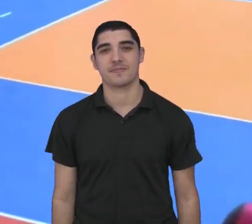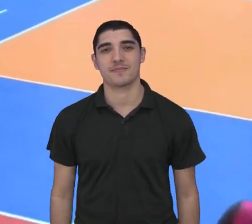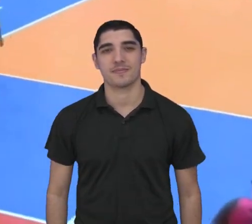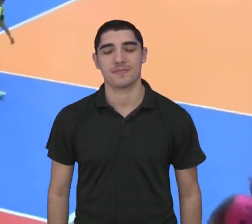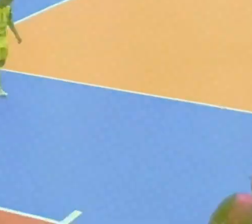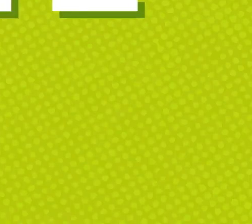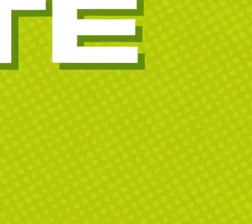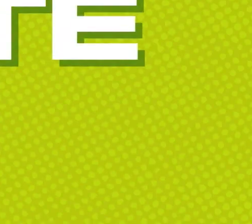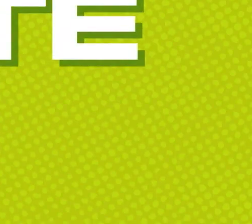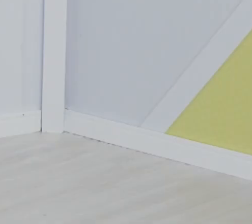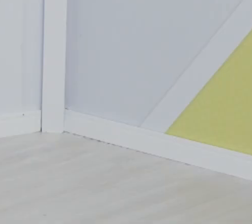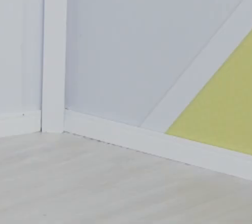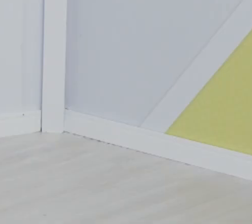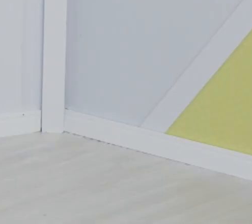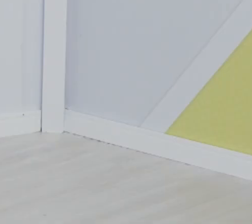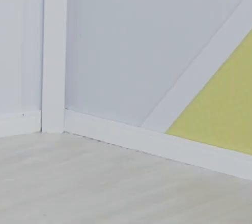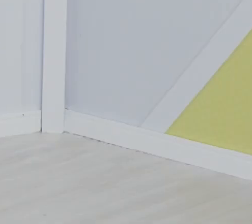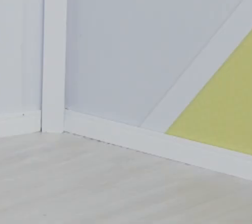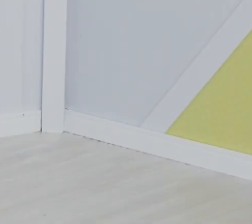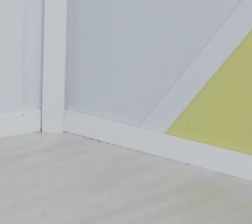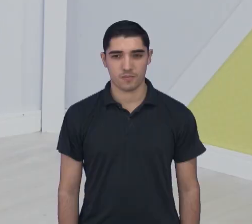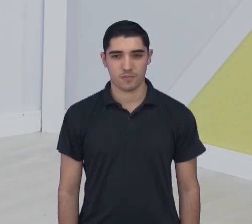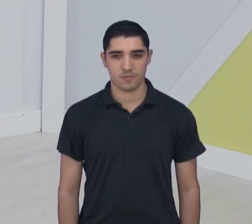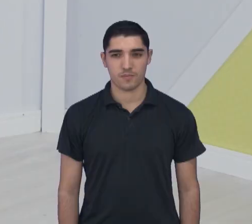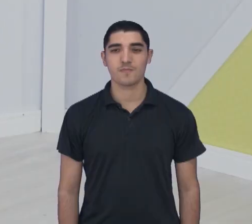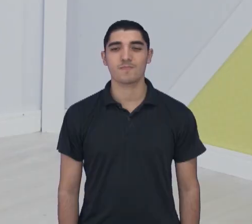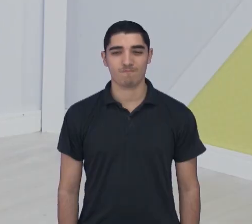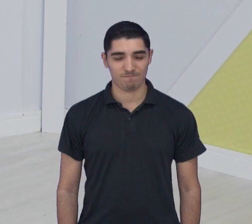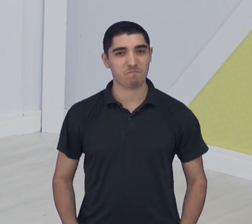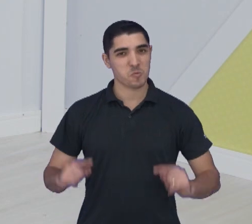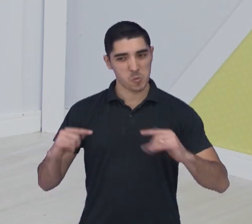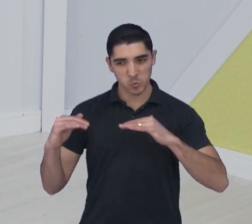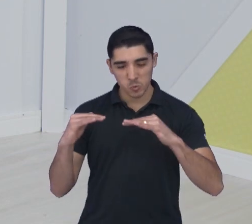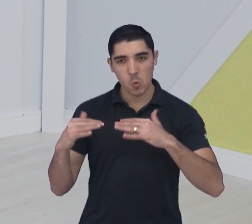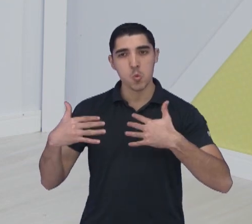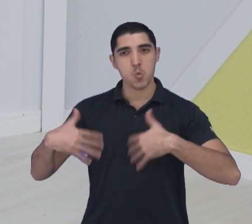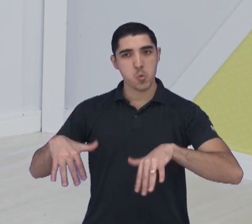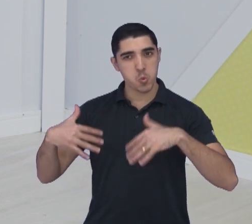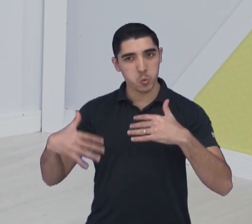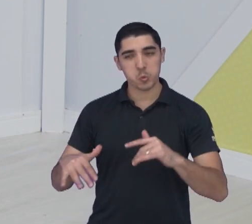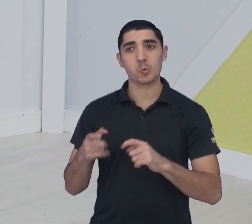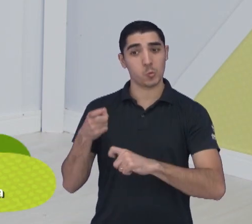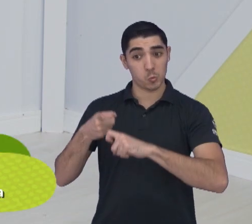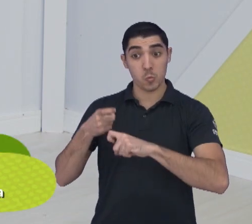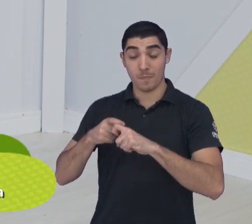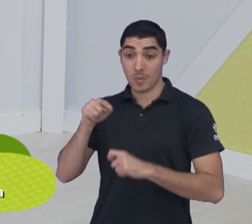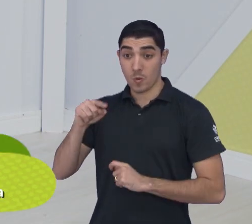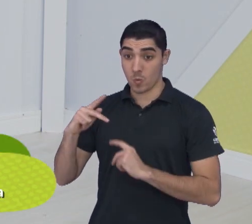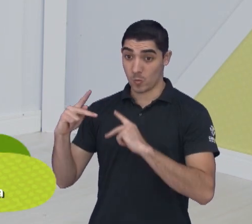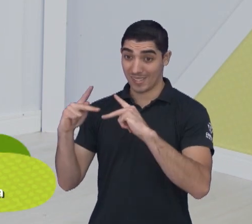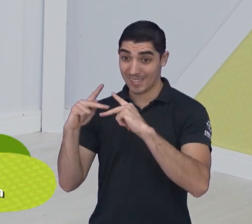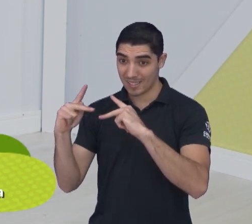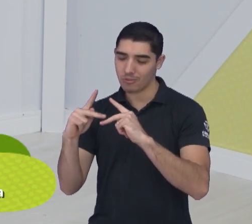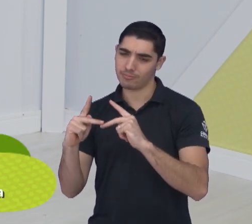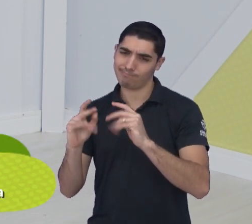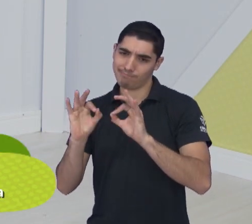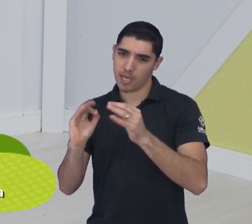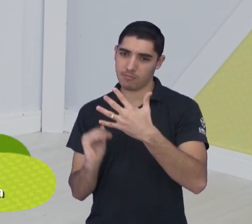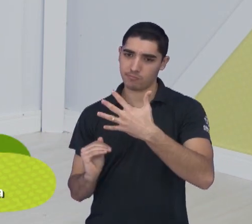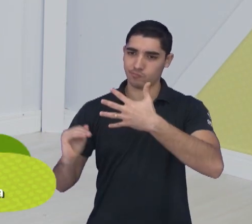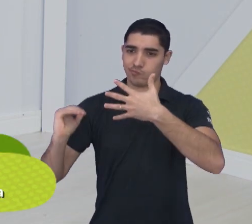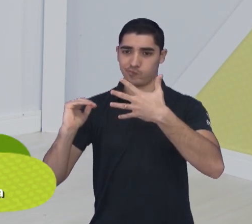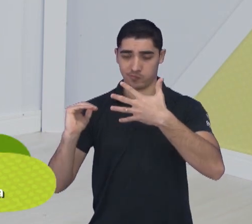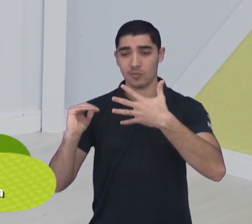Brunão, jogão de futsal, né? Assim, o São José mais acima na tabela, né? Como eu disse na